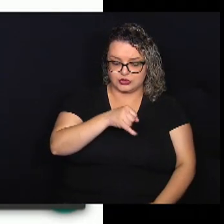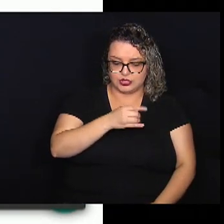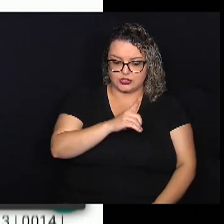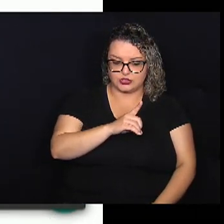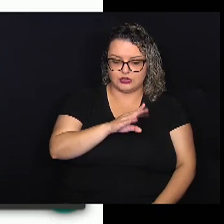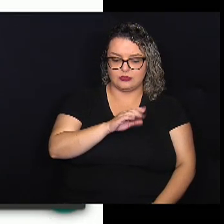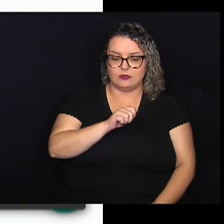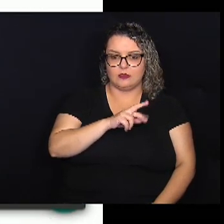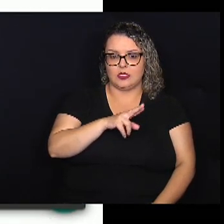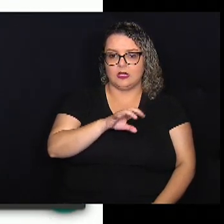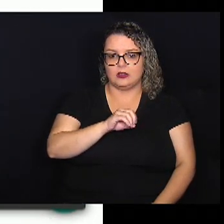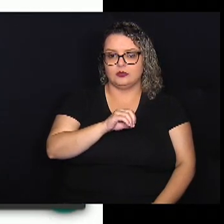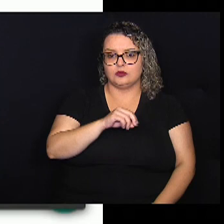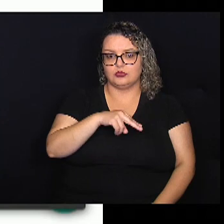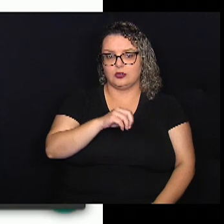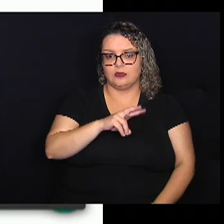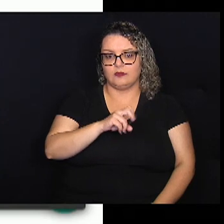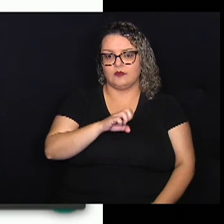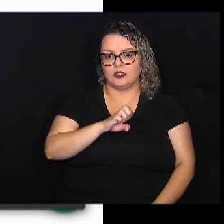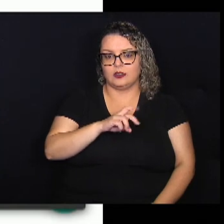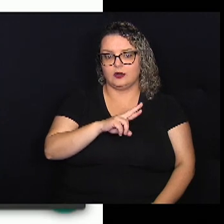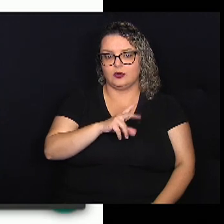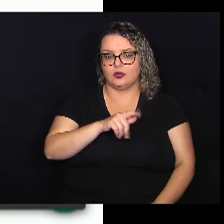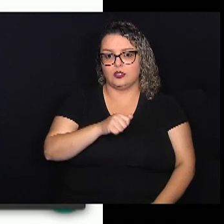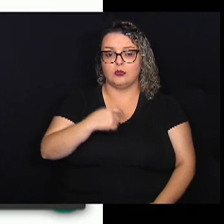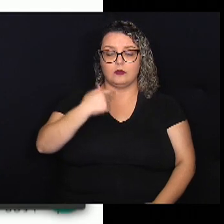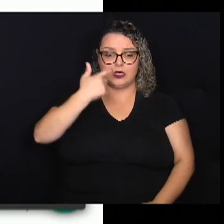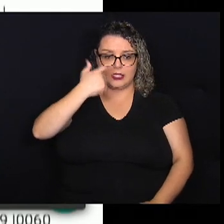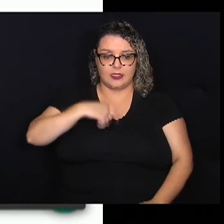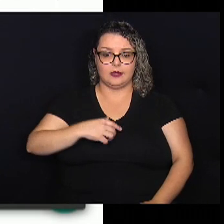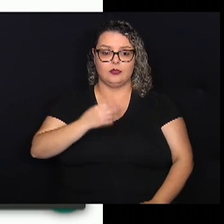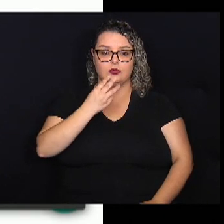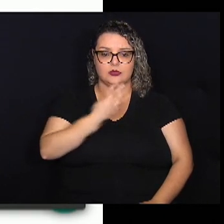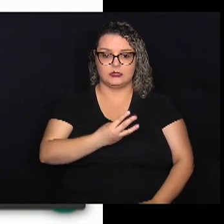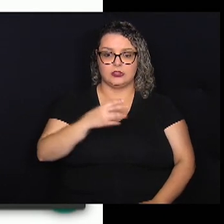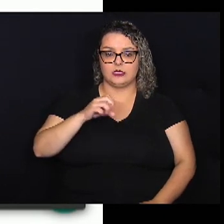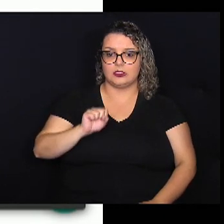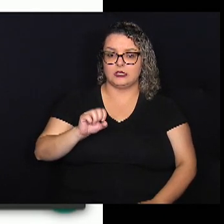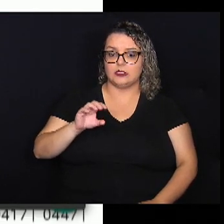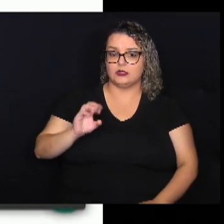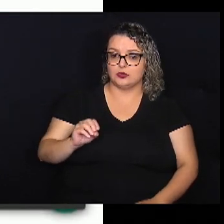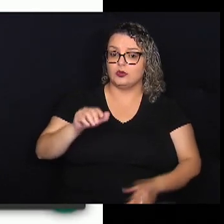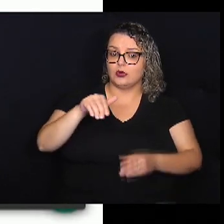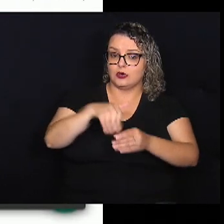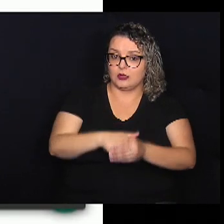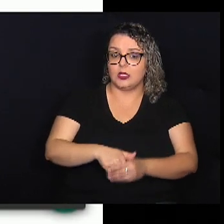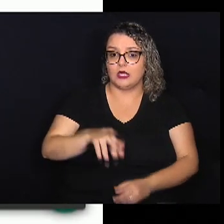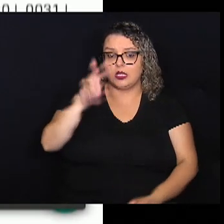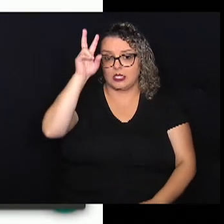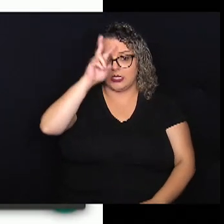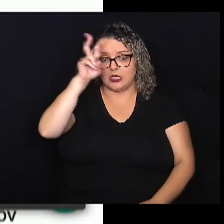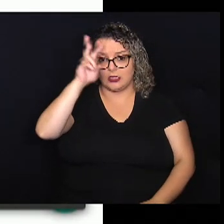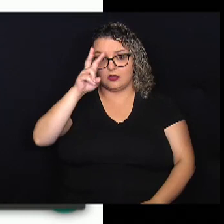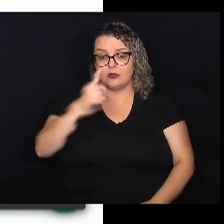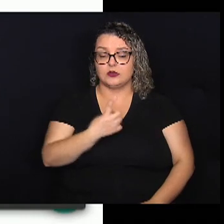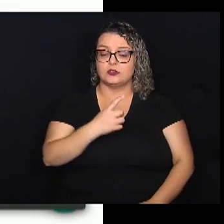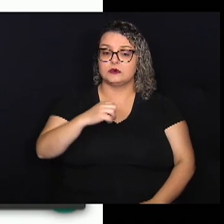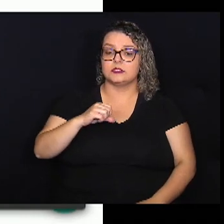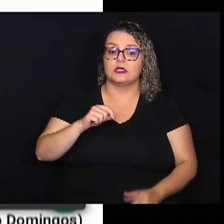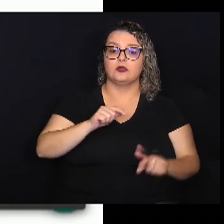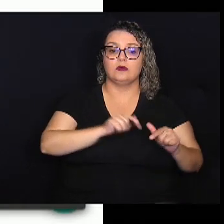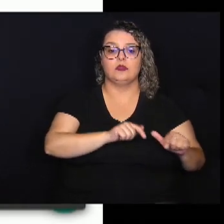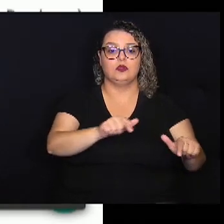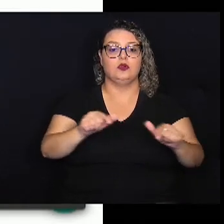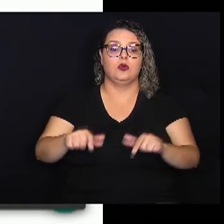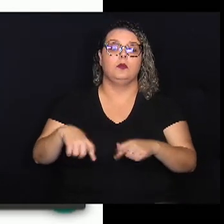eu sou eleitora da Zona Eleitoral 380. A gente lembra que são 19 locais, então